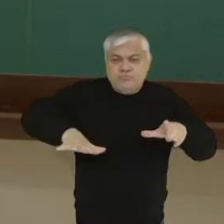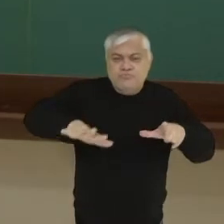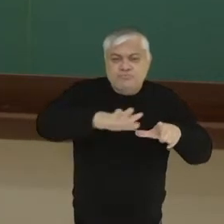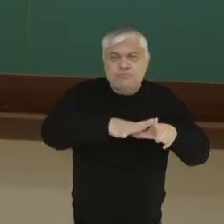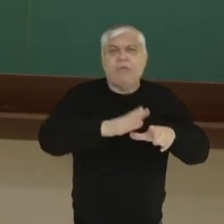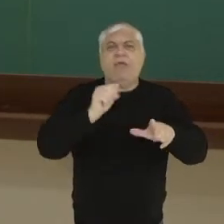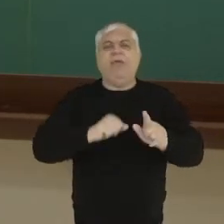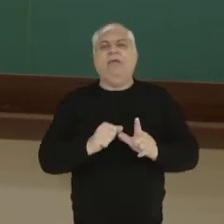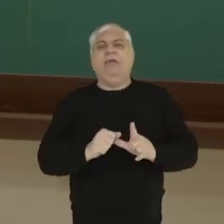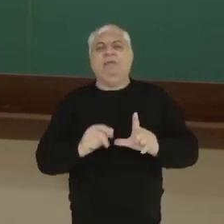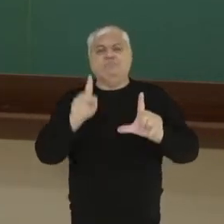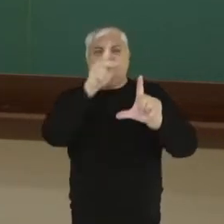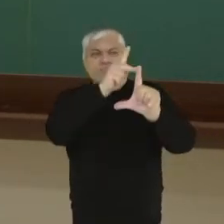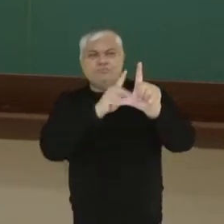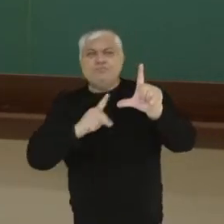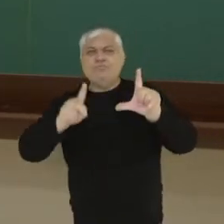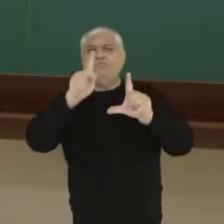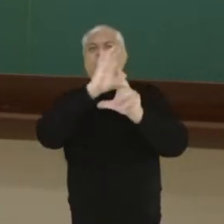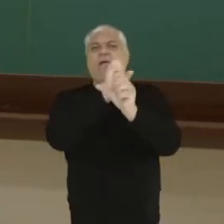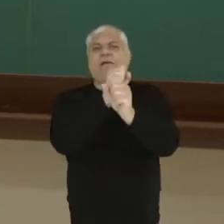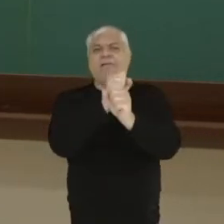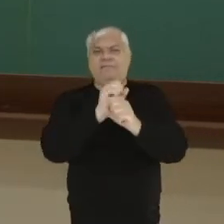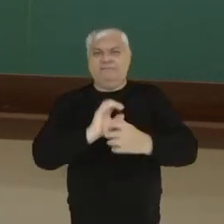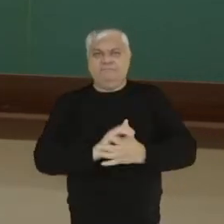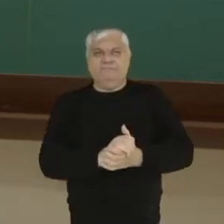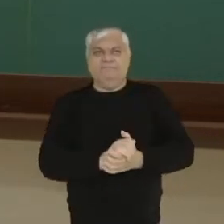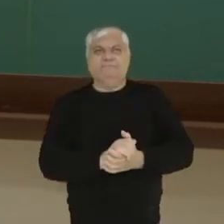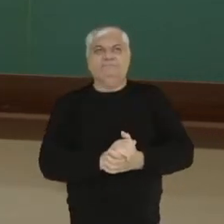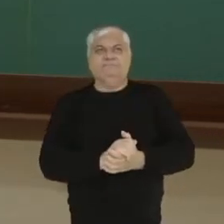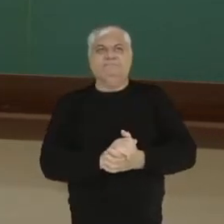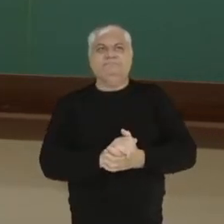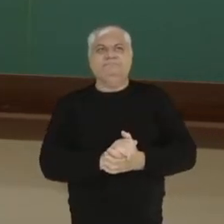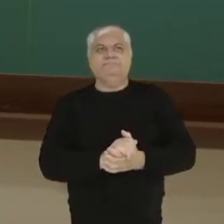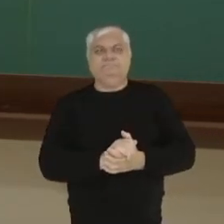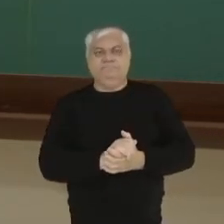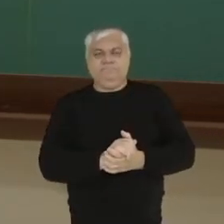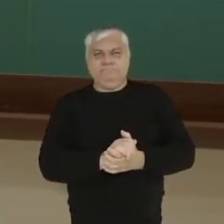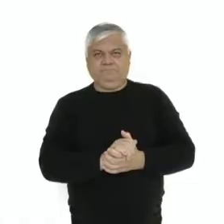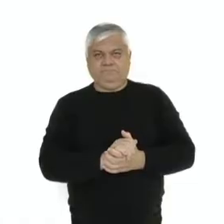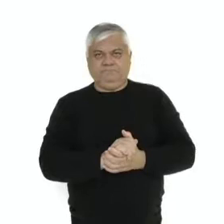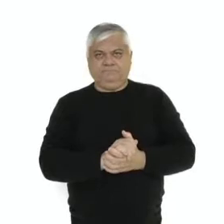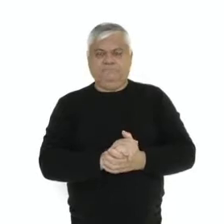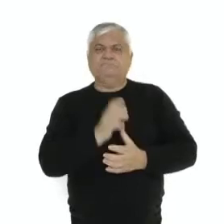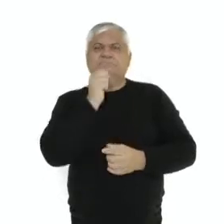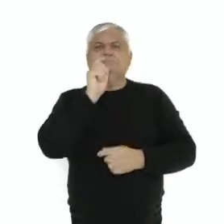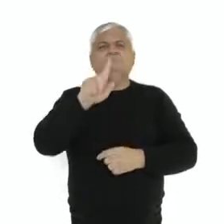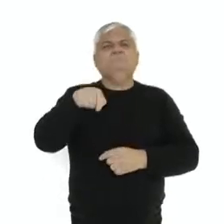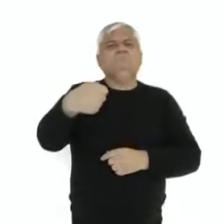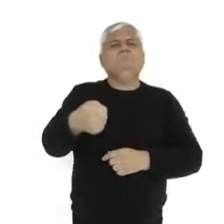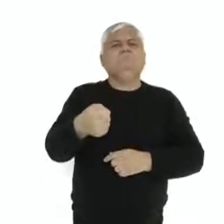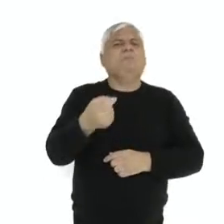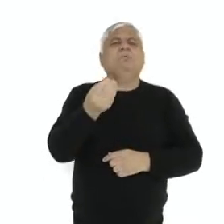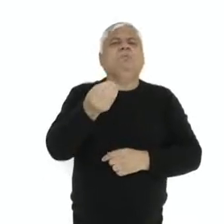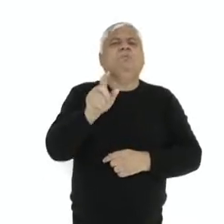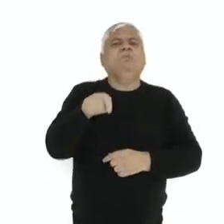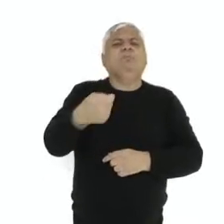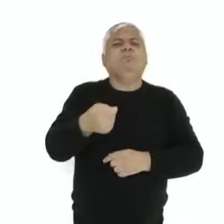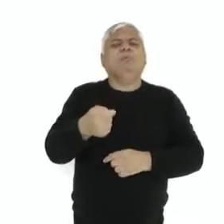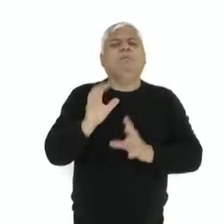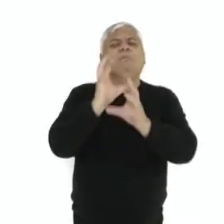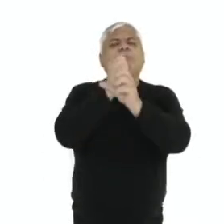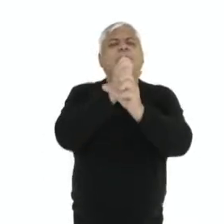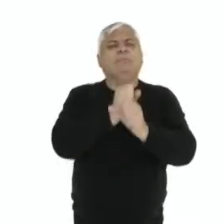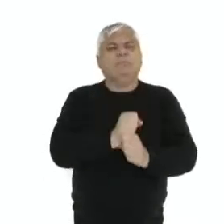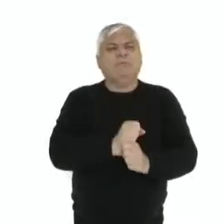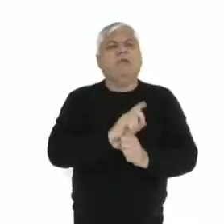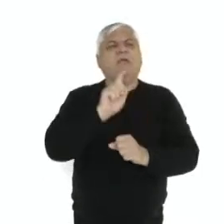é medida de área, beleza? A unidade de medida que a gente usa para calcular a área é